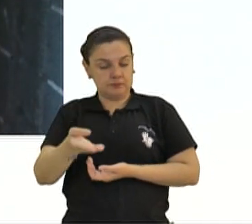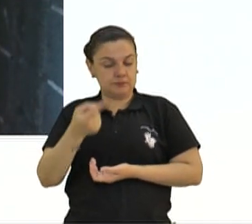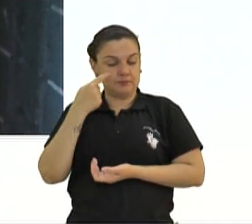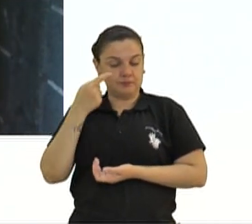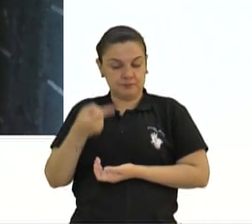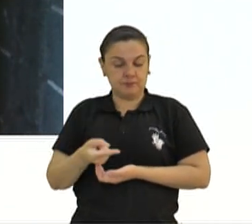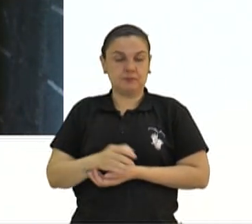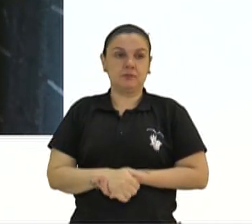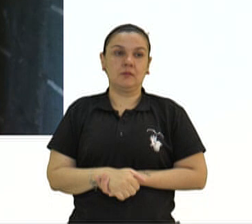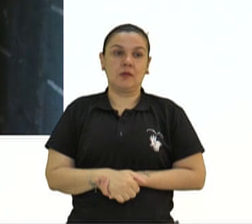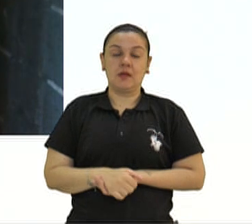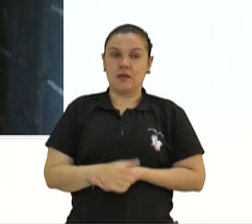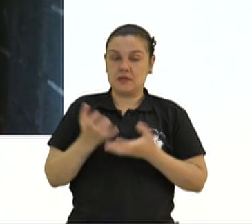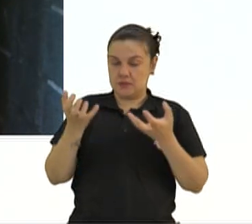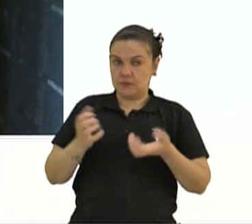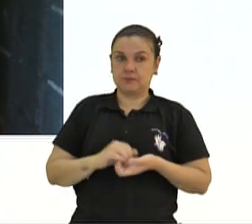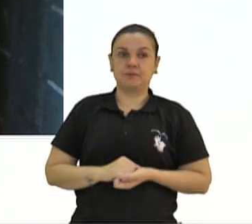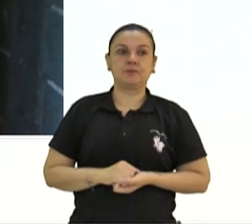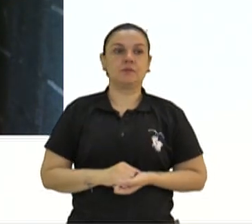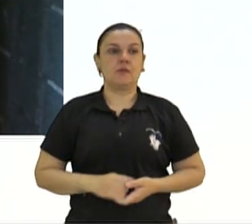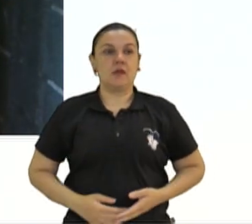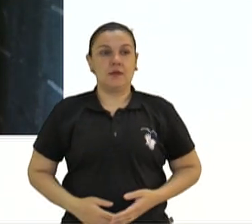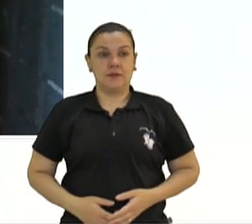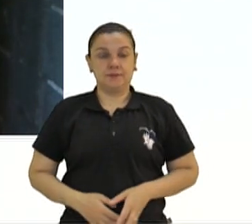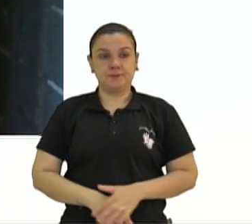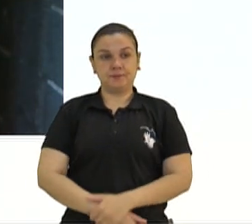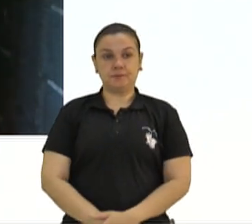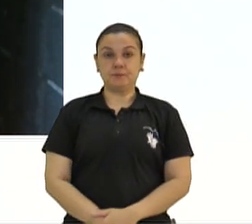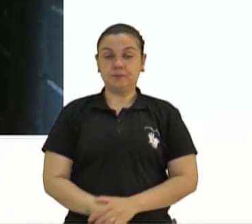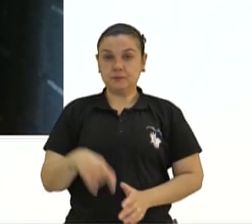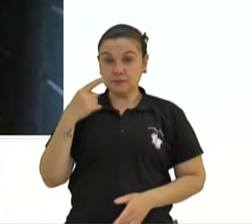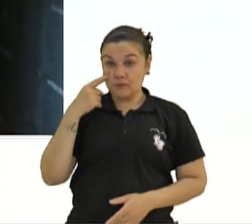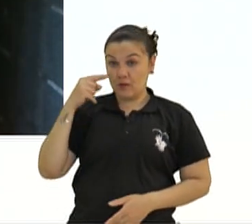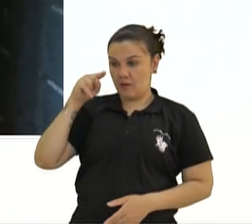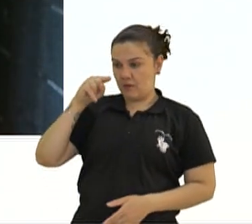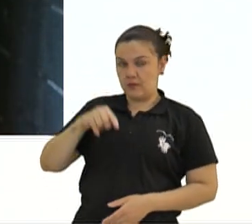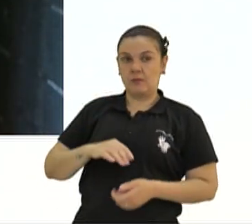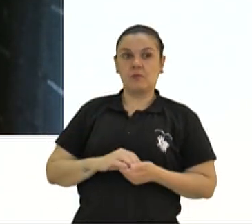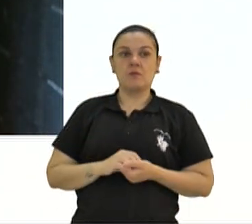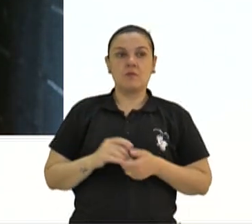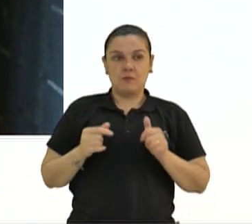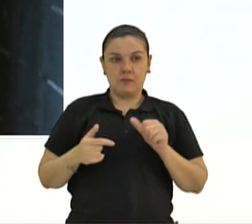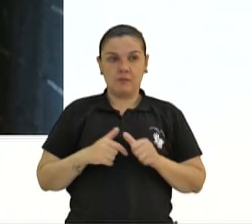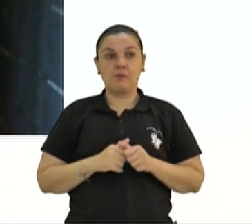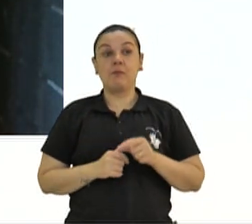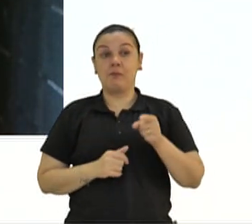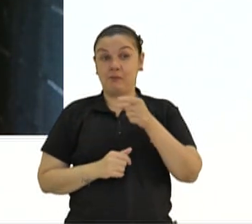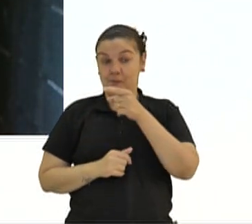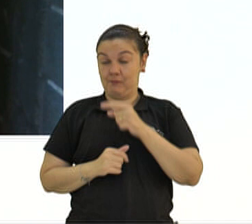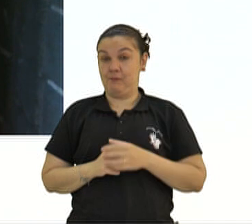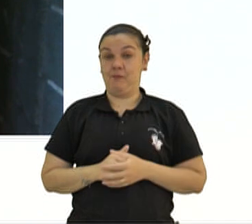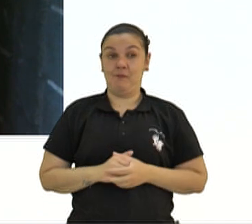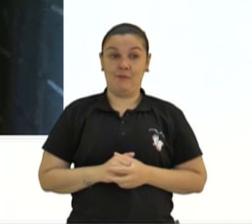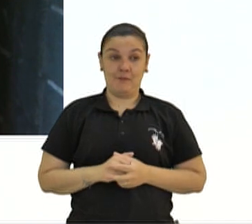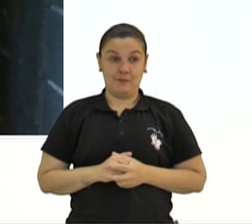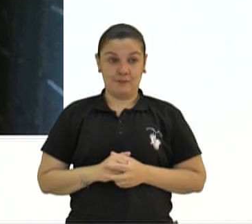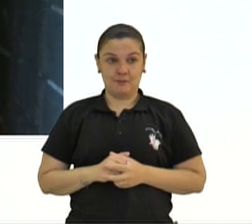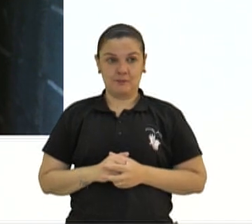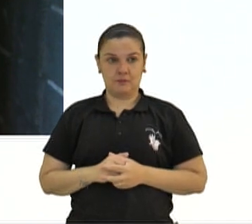aqui. Segura essa lâmpada, professor. Ok. Eu vou ligar a bobina. E o senhor aproxima a lâmpada da bobina.